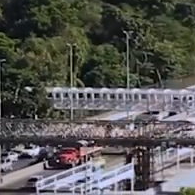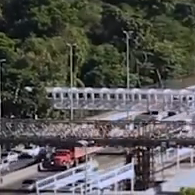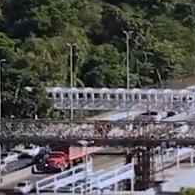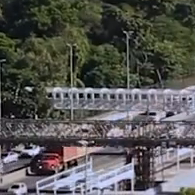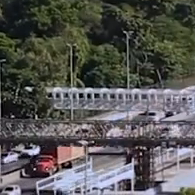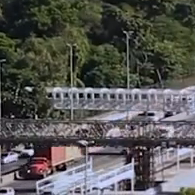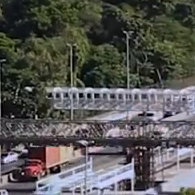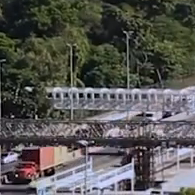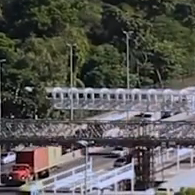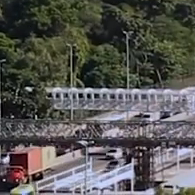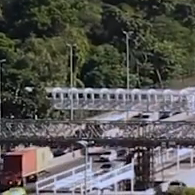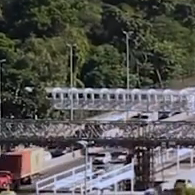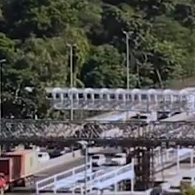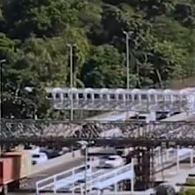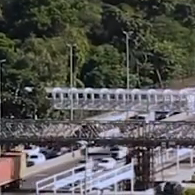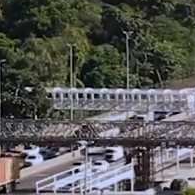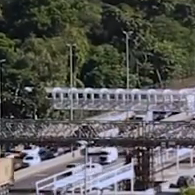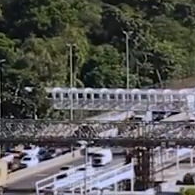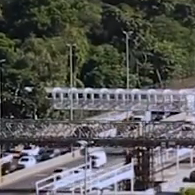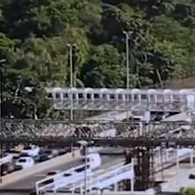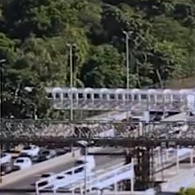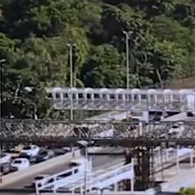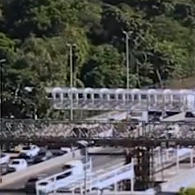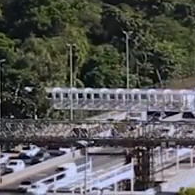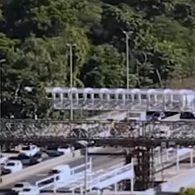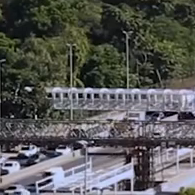Um ícone faz 100 anos.